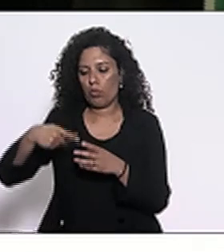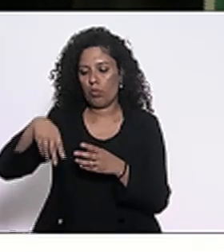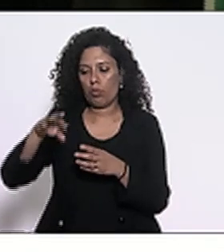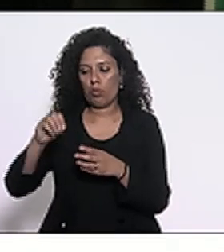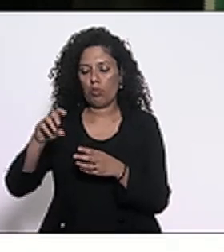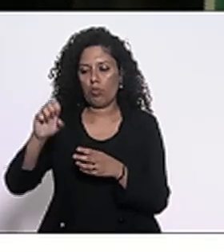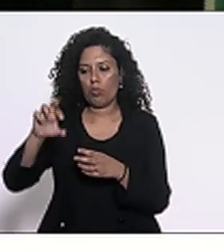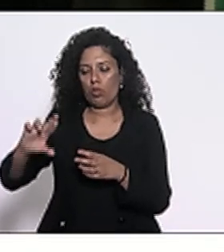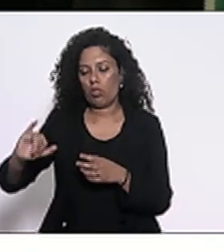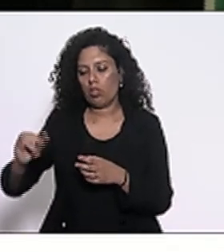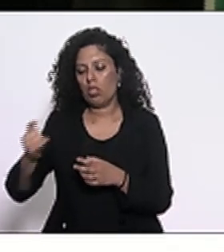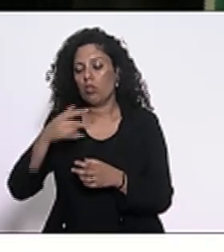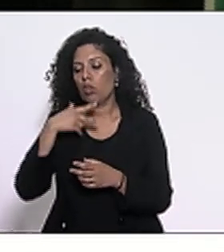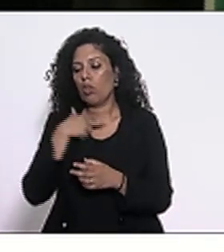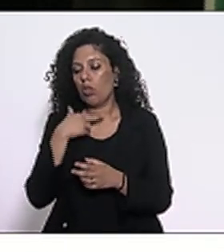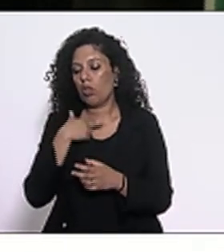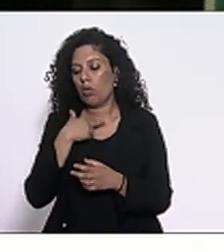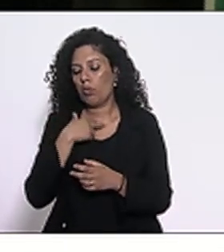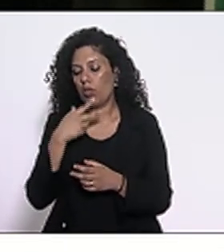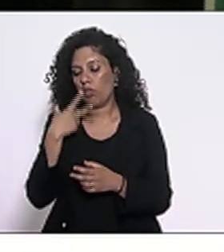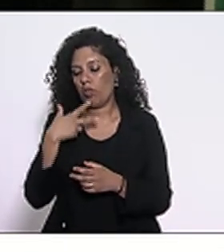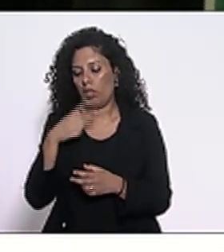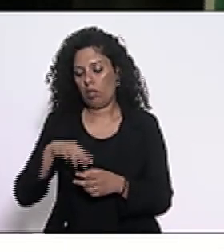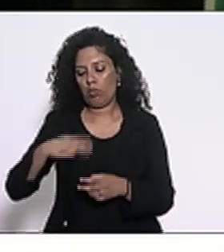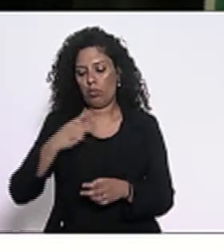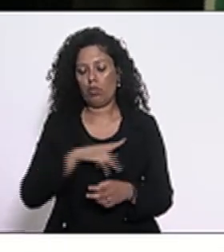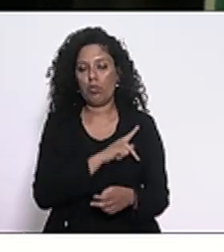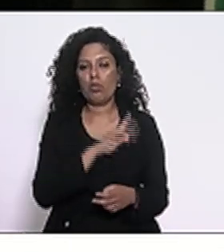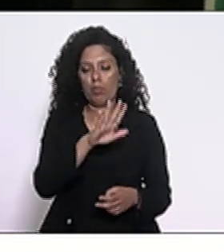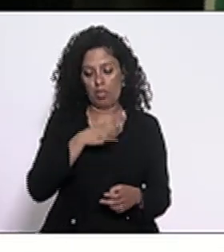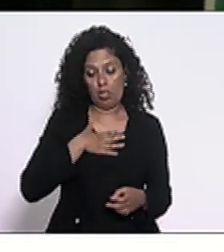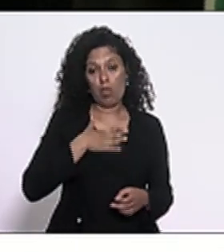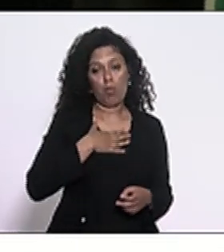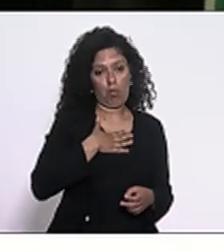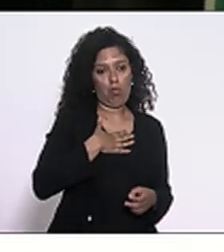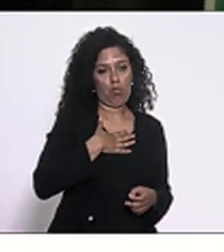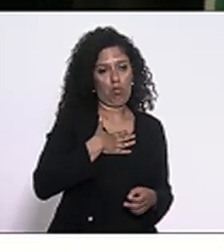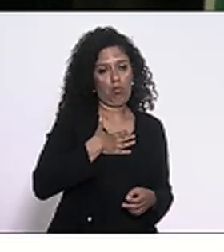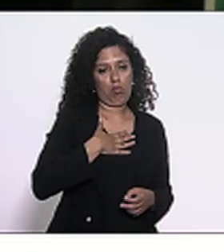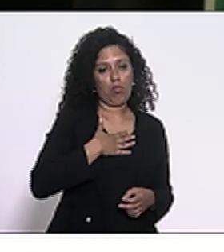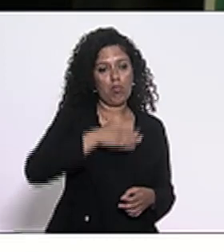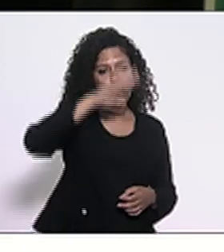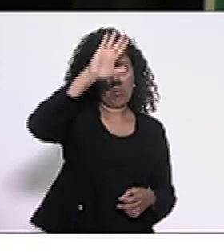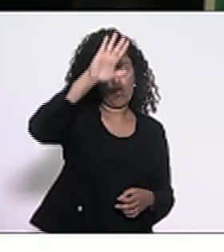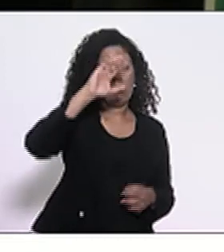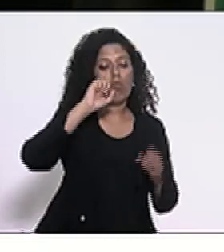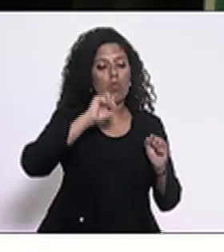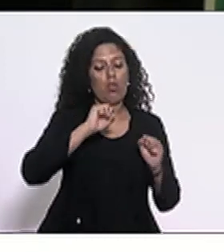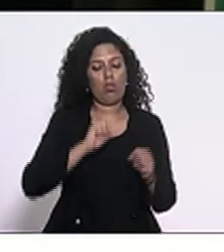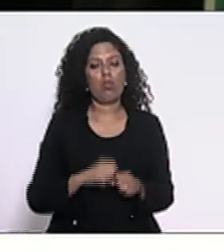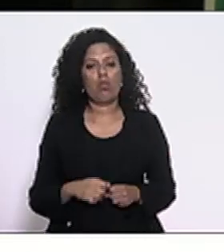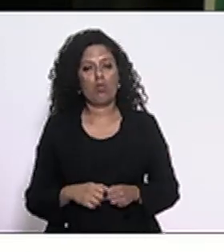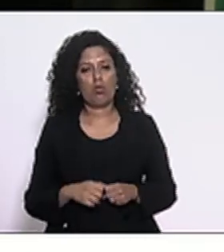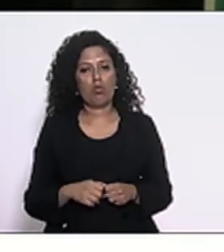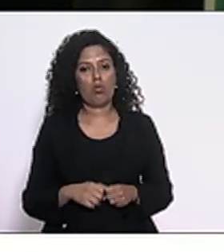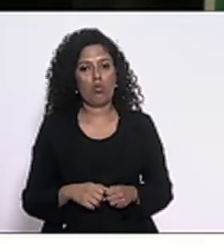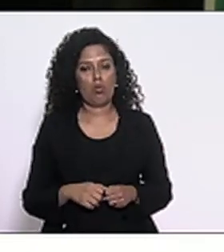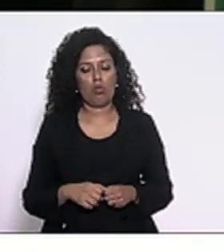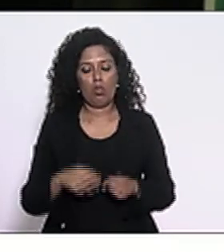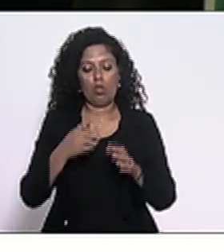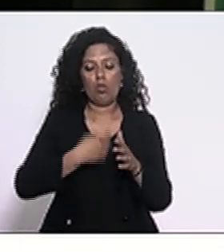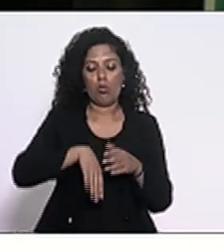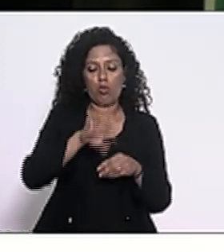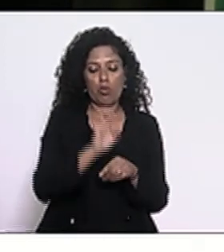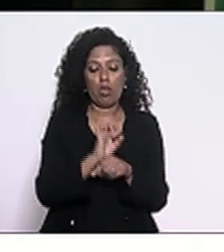comissão pode acionar o Ministério Público e tentar provocar o cumprimento, pelo menos que o Estado defina um